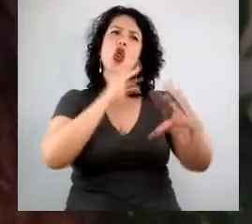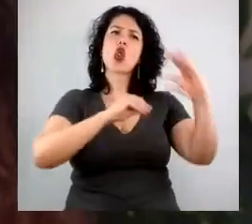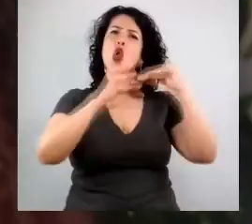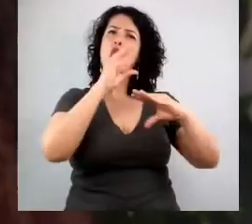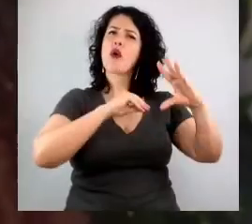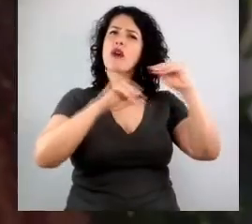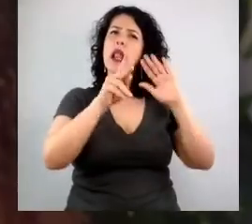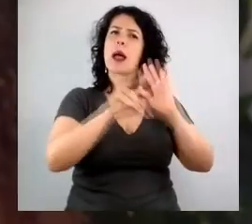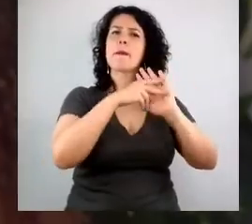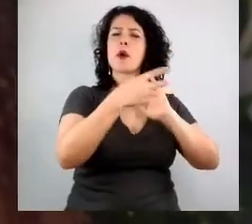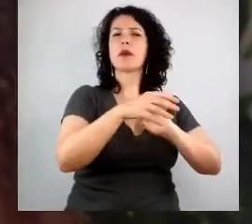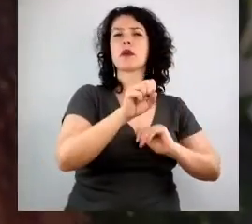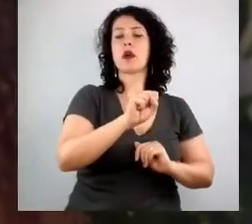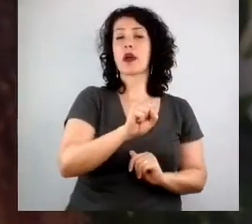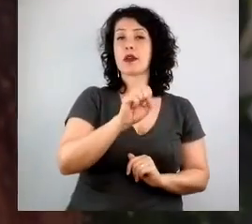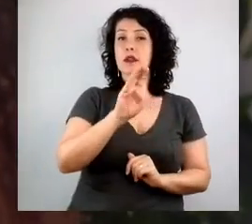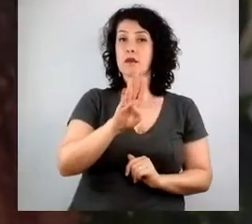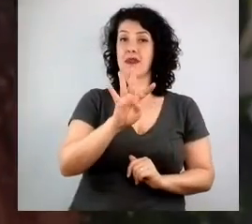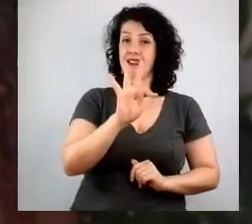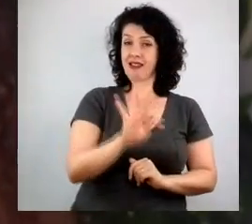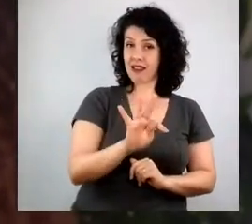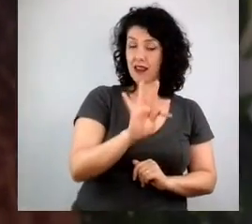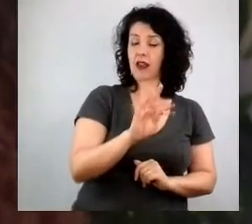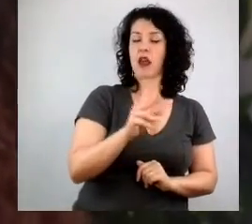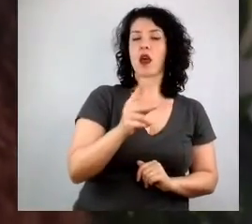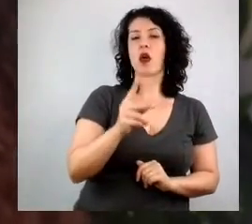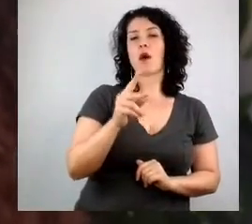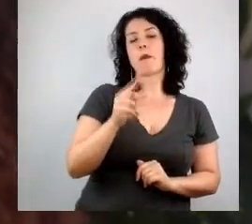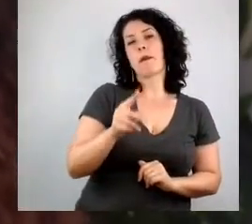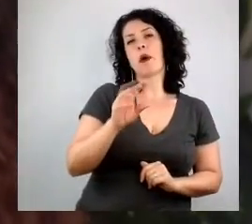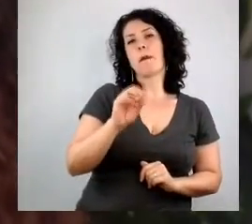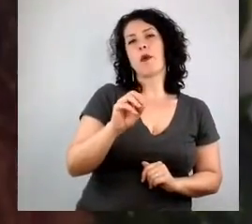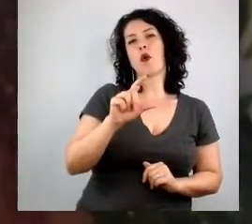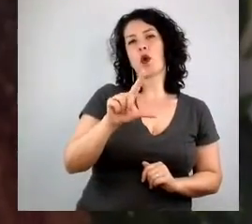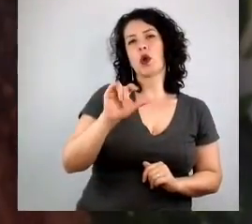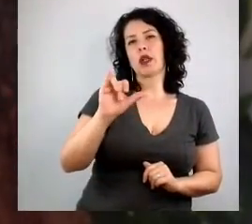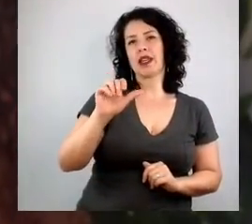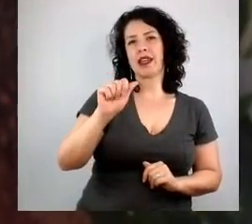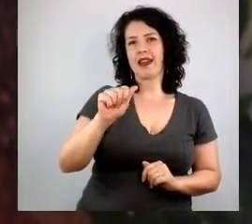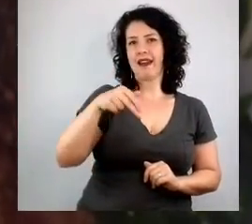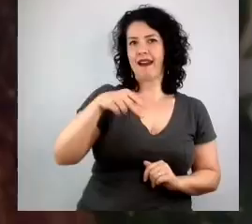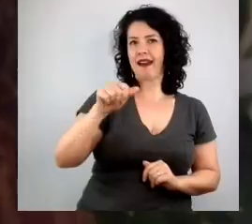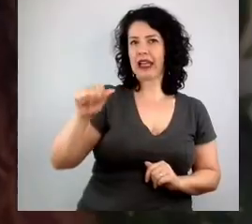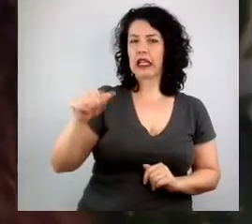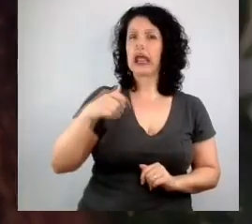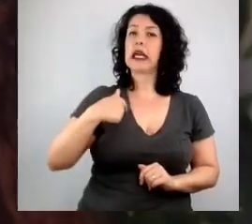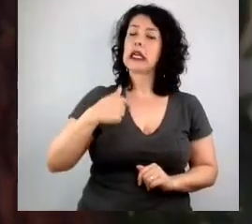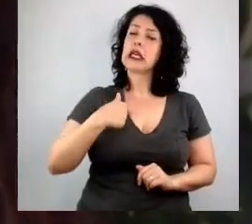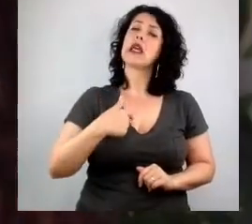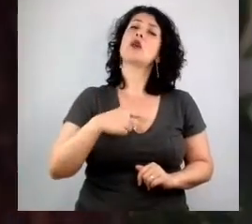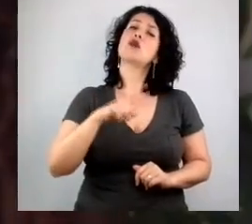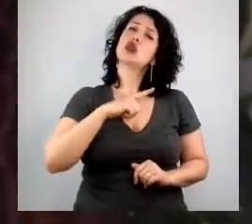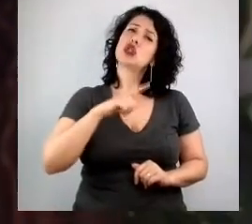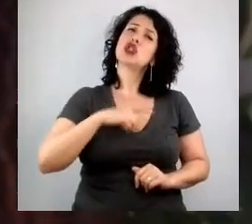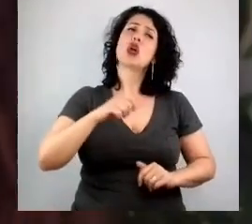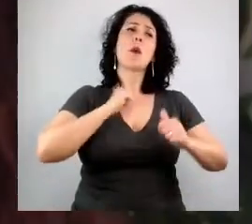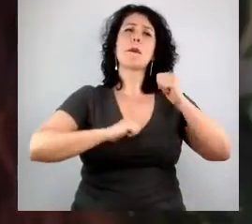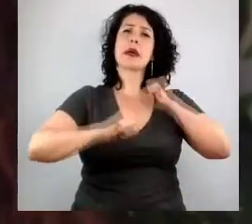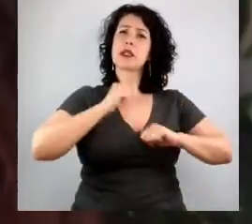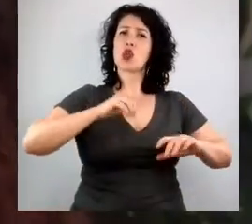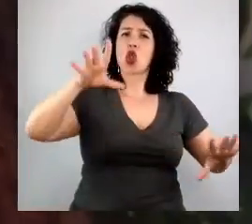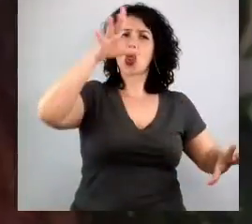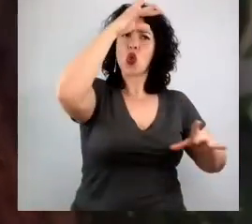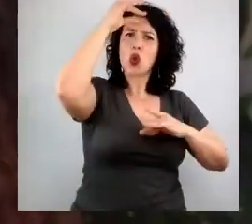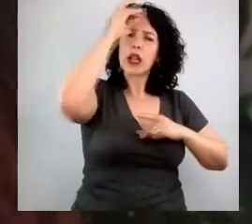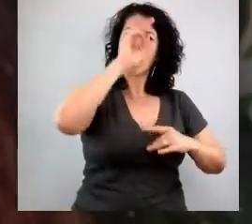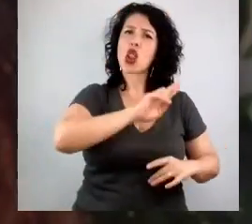Agora a novela também pode ser vista na Netflix. E eu interpretava Gleice Soares, né, uma mãe de família, mãe de 2 filhos, que foi